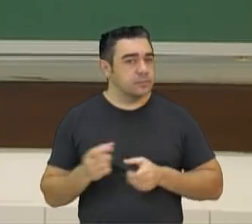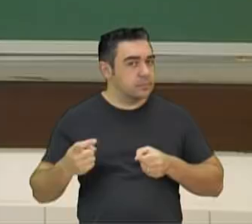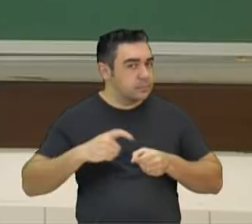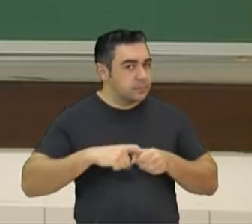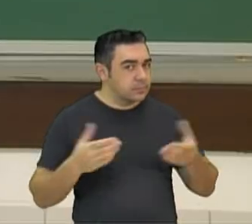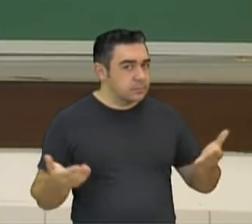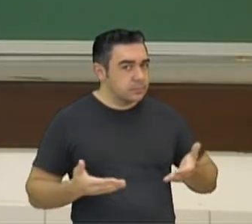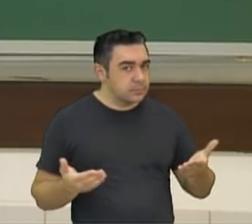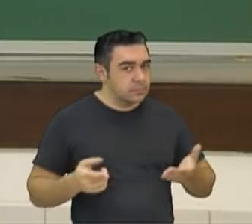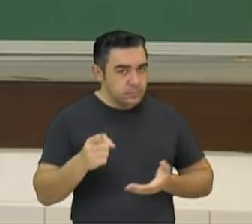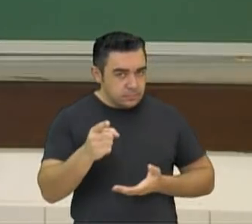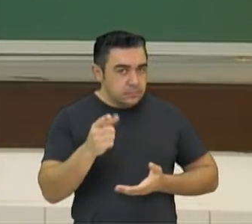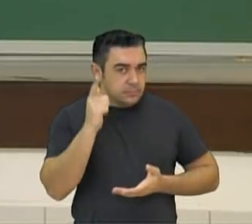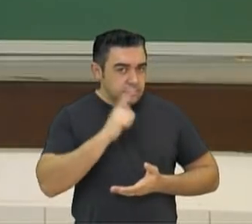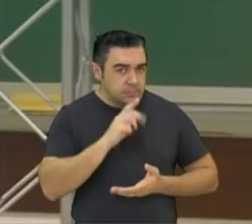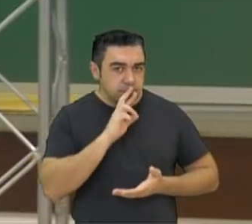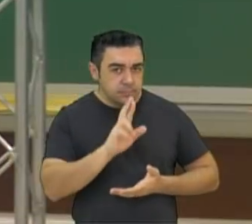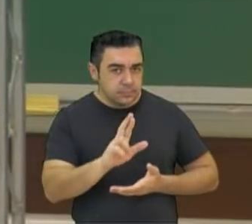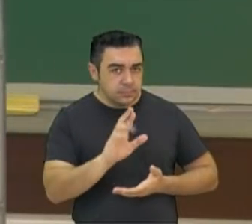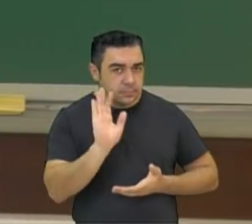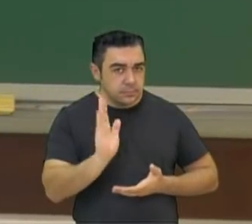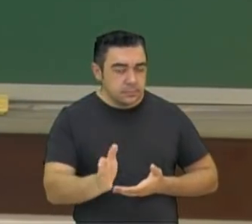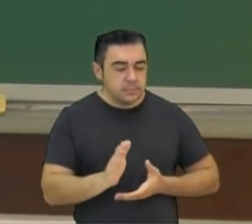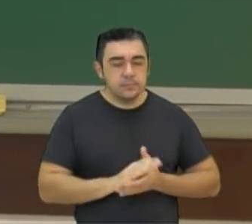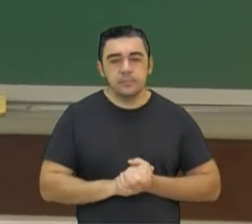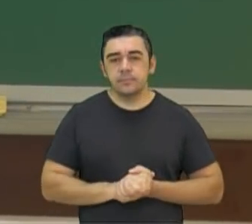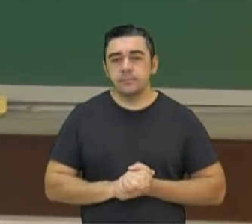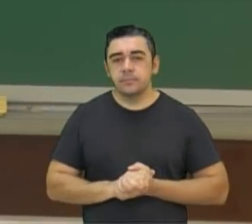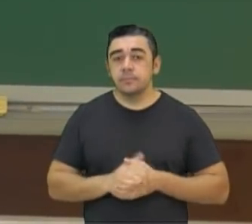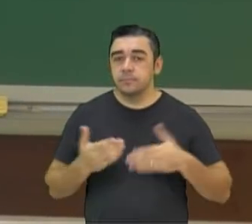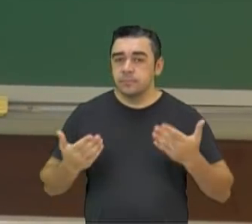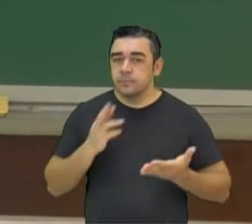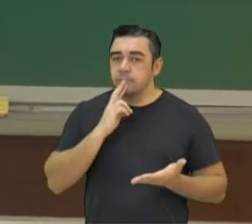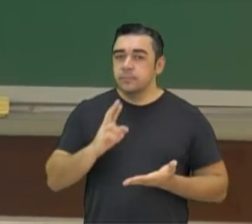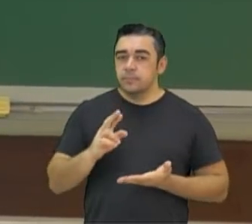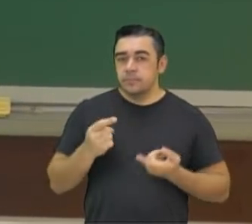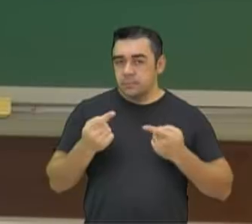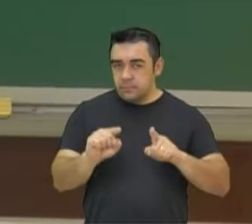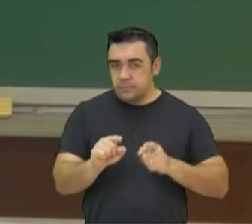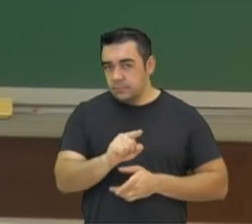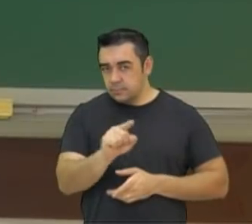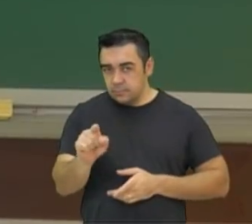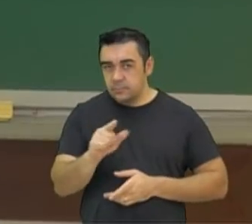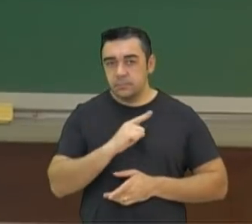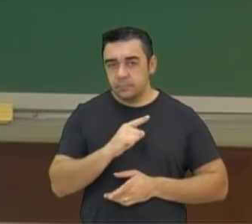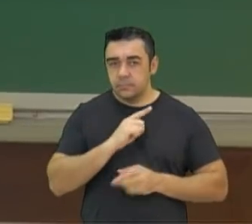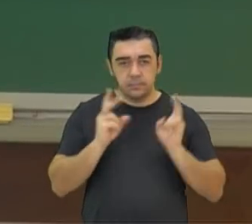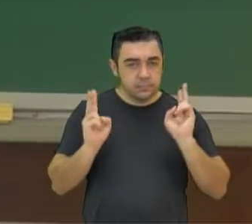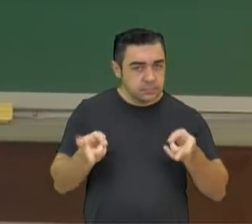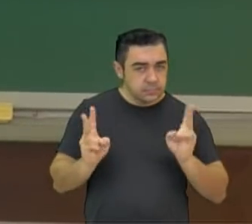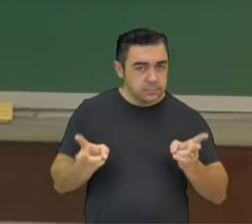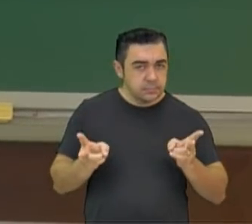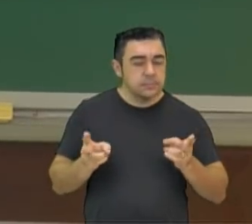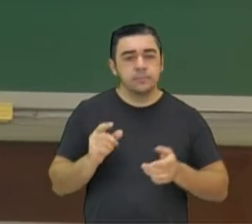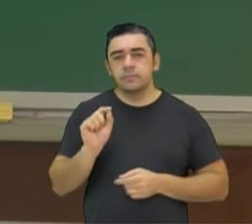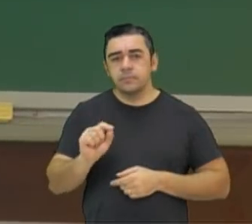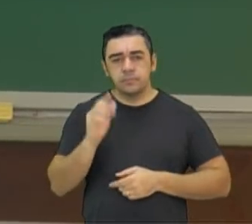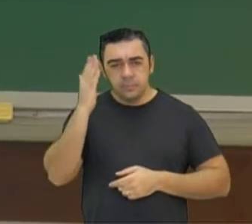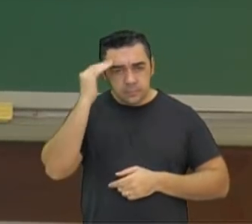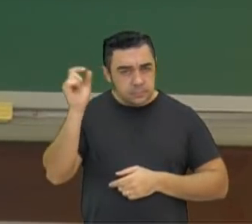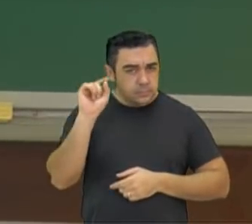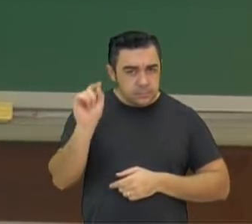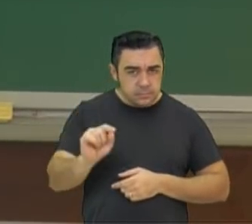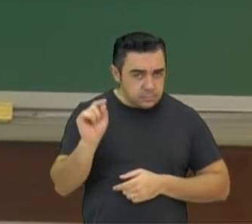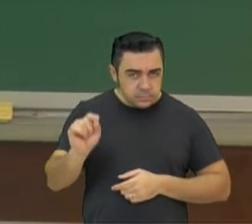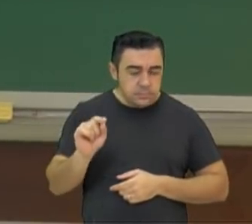Voltamos, pessoal. E aí, resolveram o desafio? Então, para que o nosso binômio seja igual, temos que